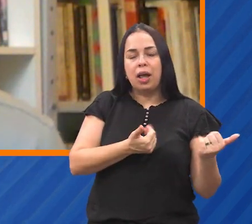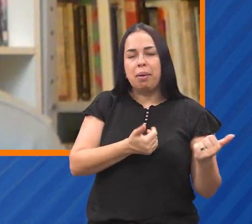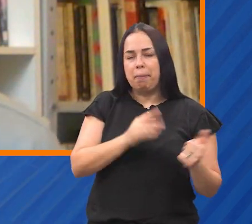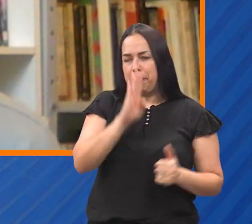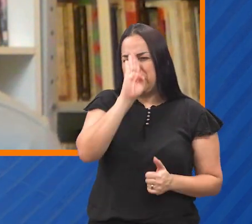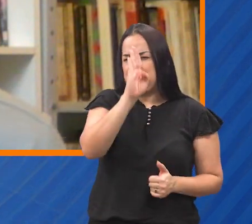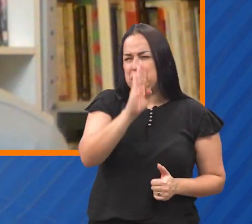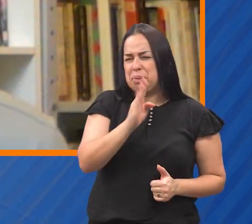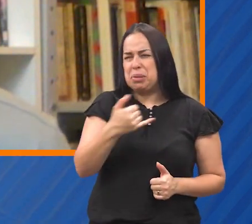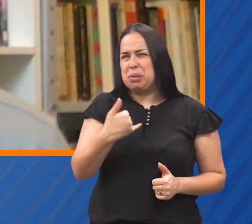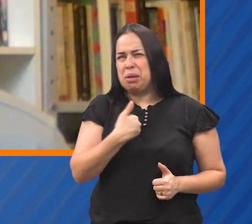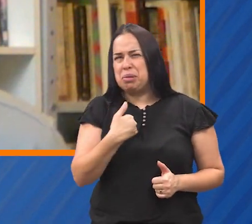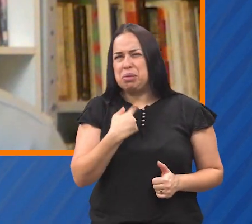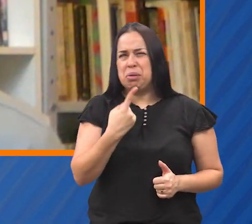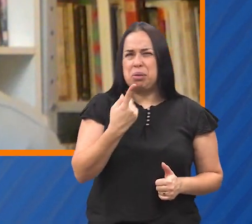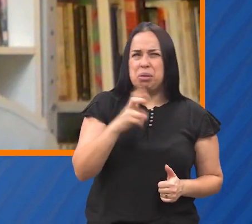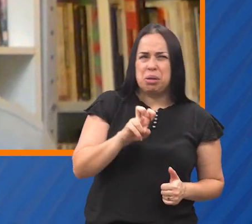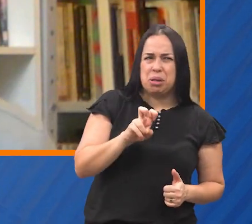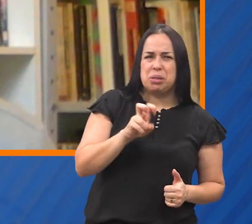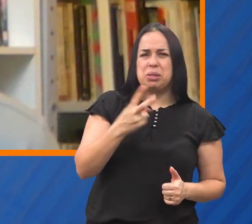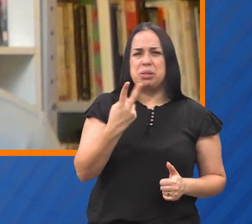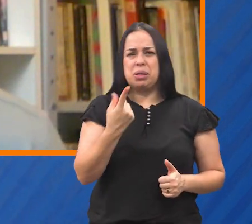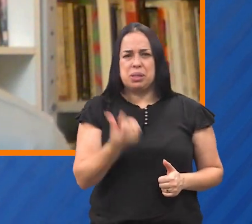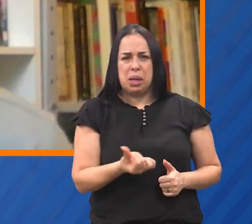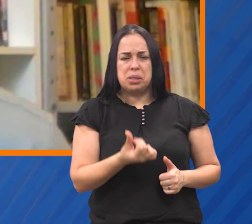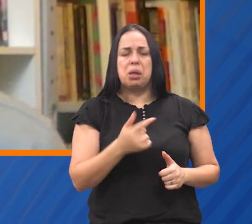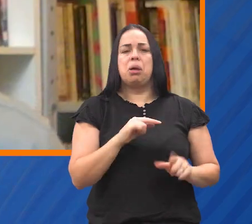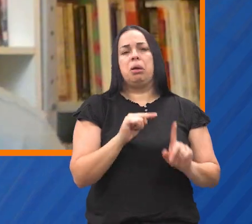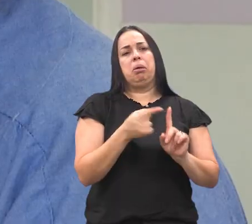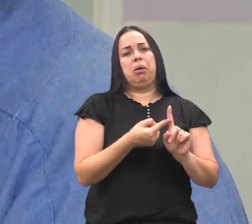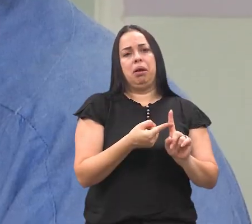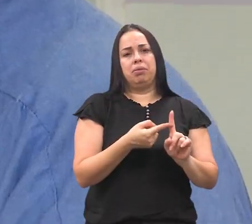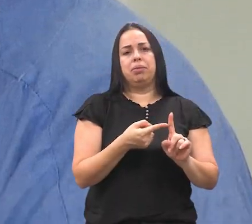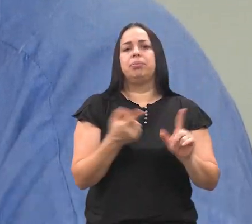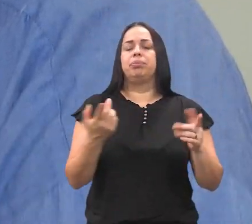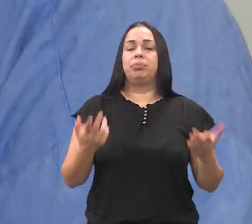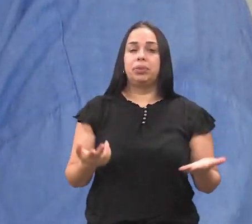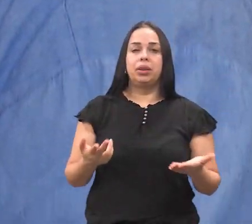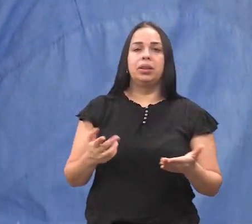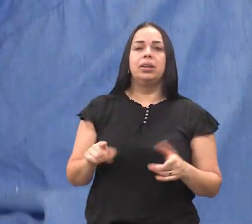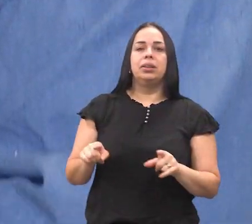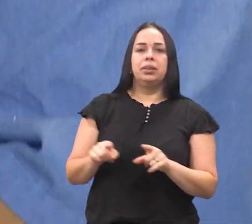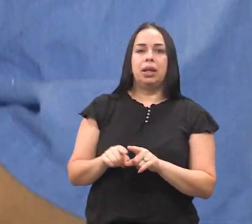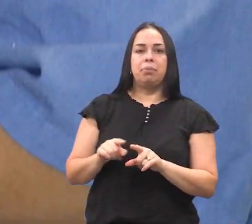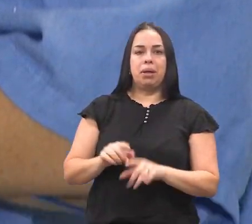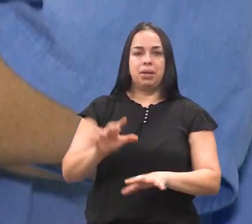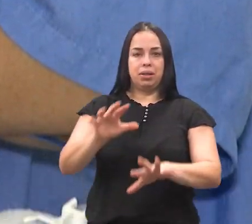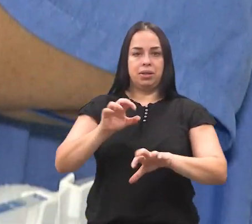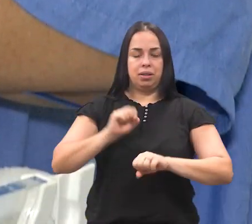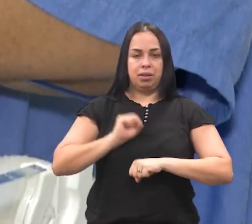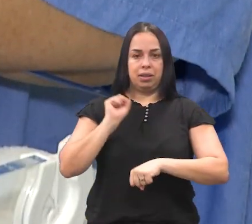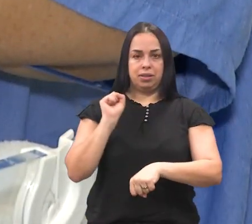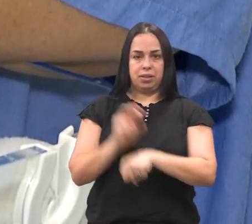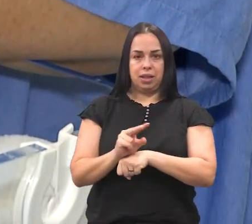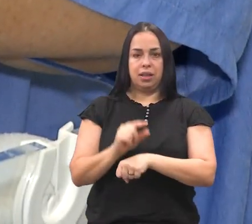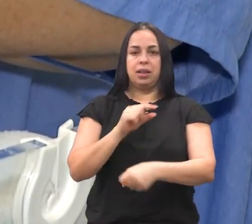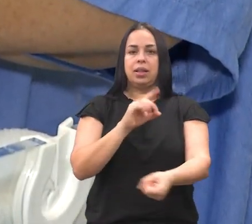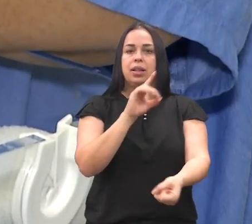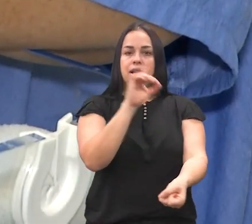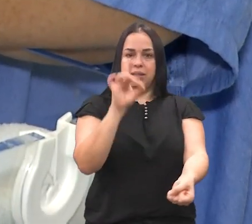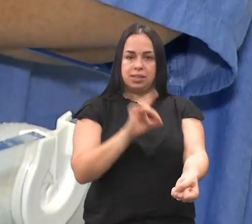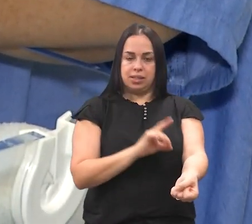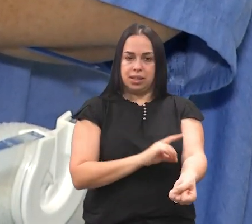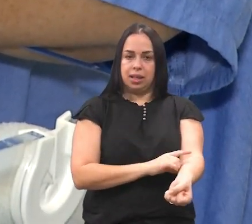jovens, né, especialmente meninas de 15, 16 anos, passassem a ter filho. A pesquisa apontou também que os casos de infecção por Zika